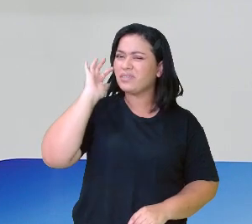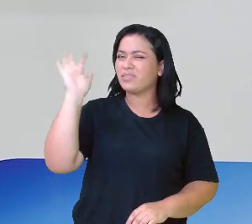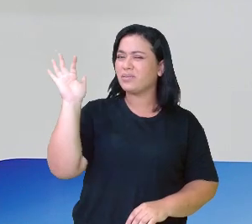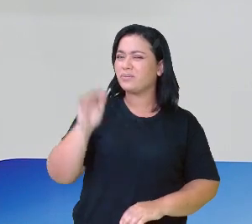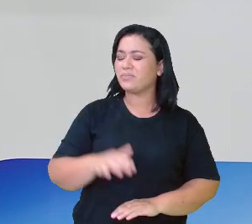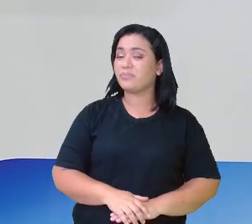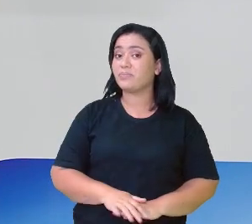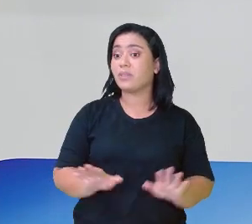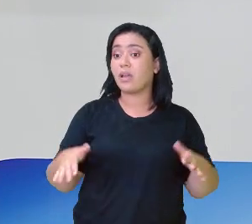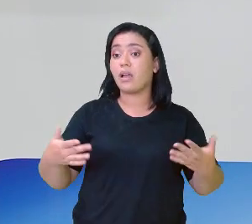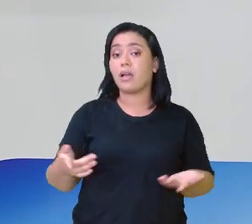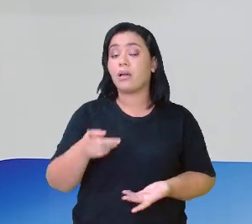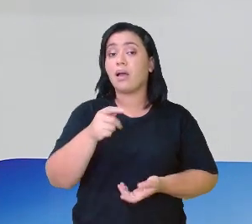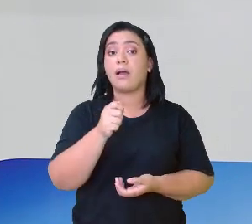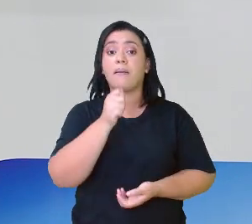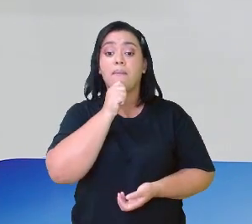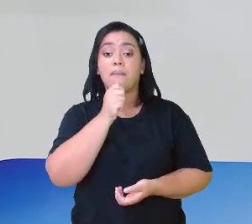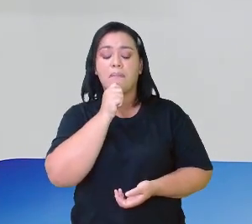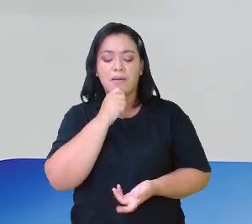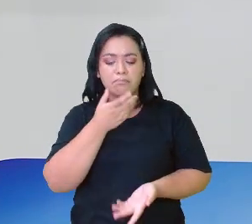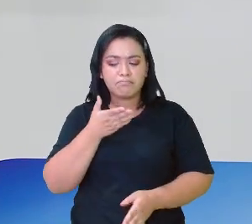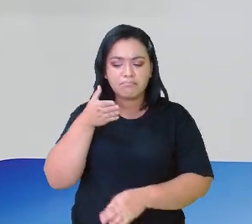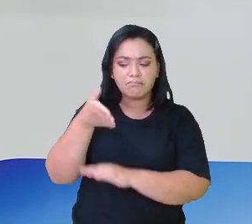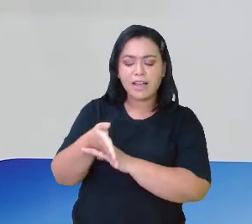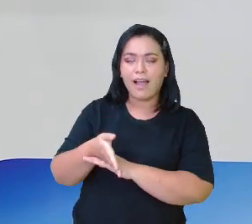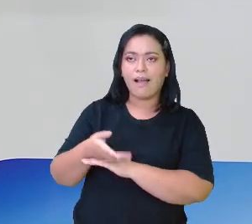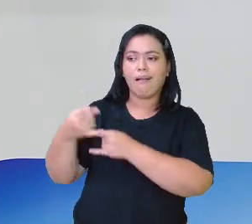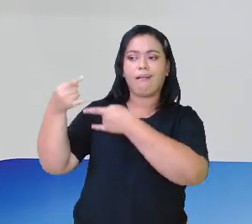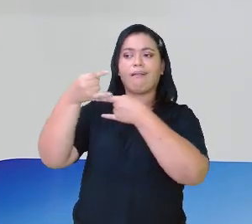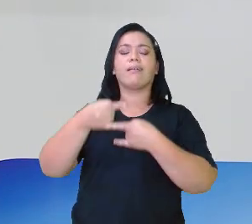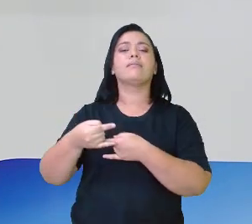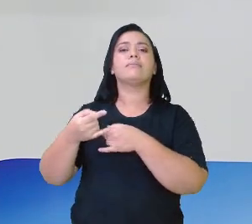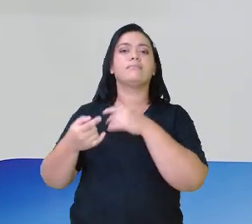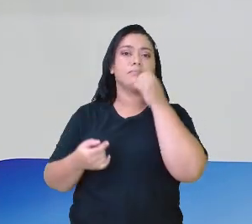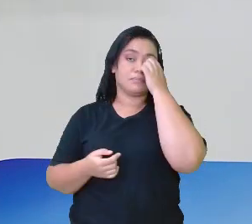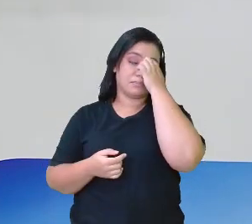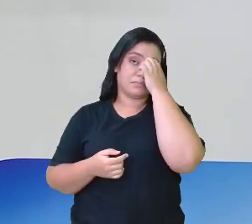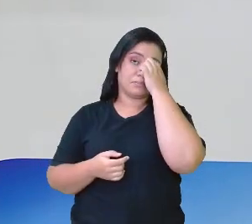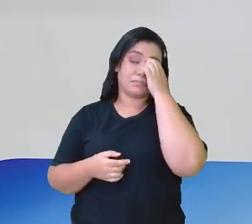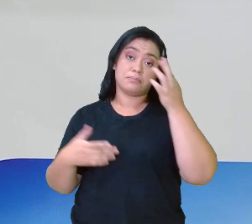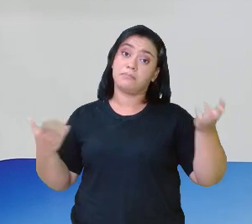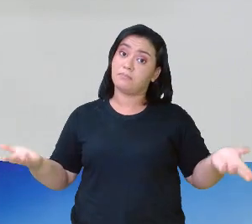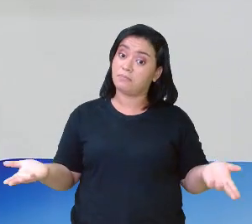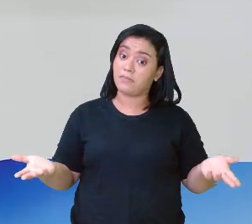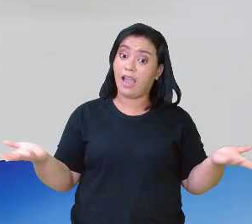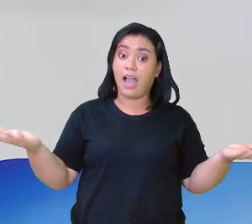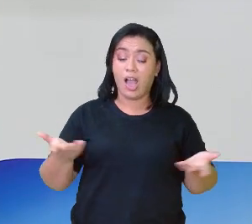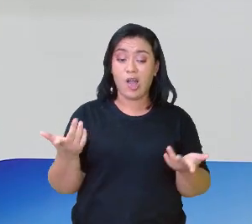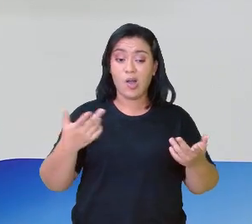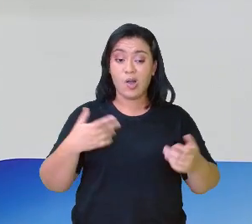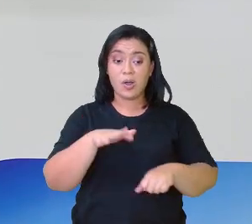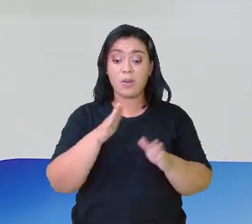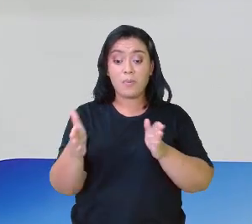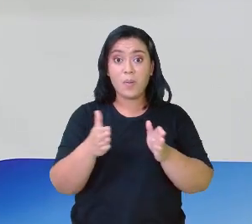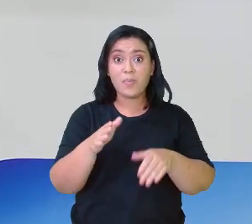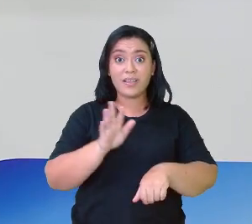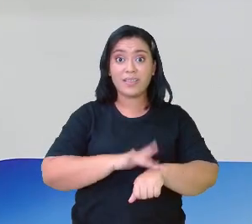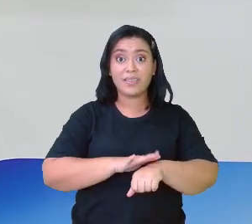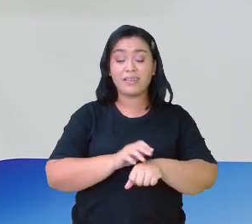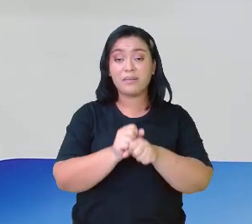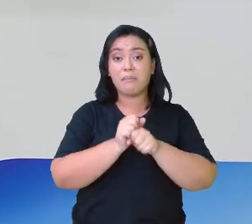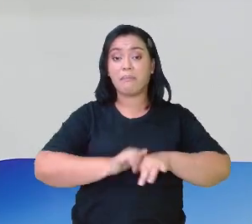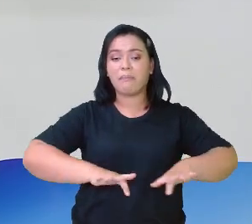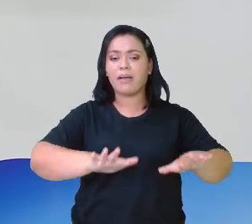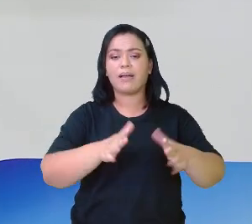Imagina você não poder acessar uma aula online. Esse processo de pandemia que a gente viveu e as pessoas